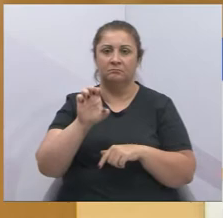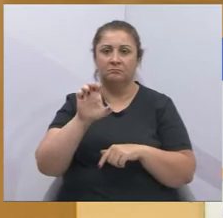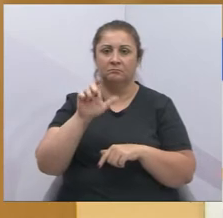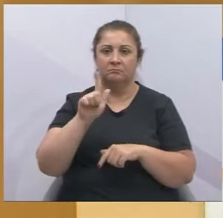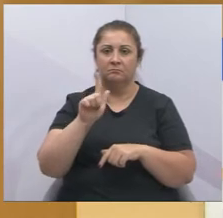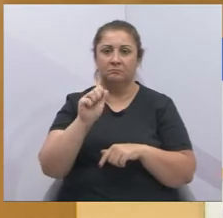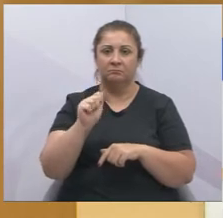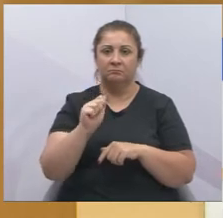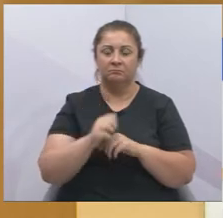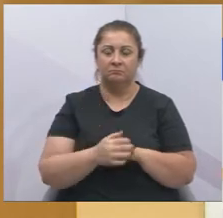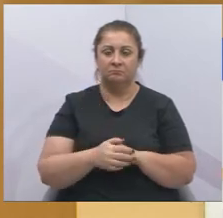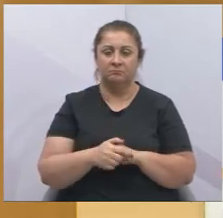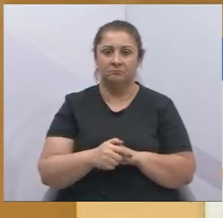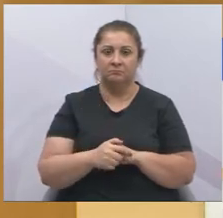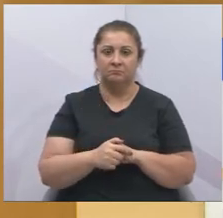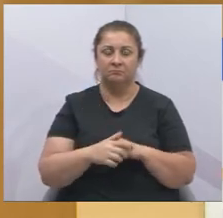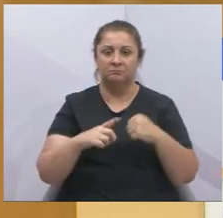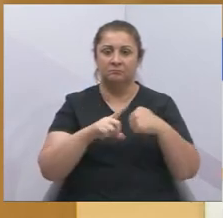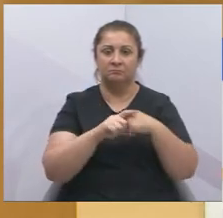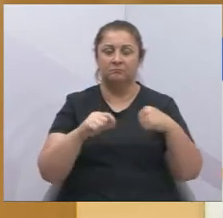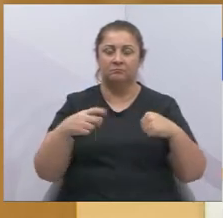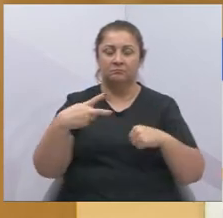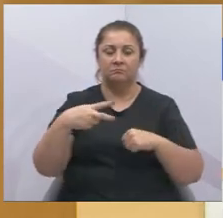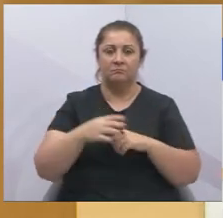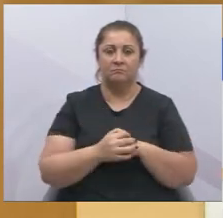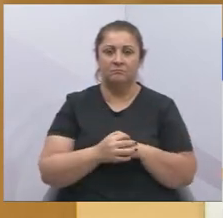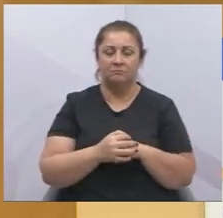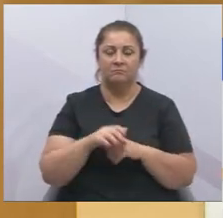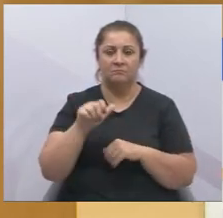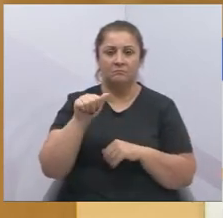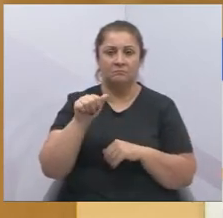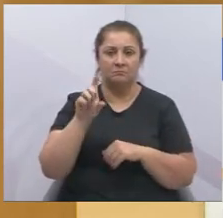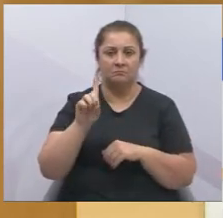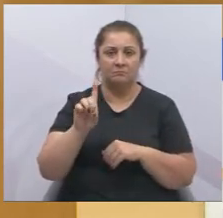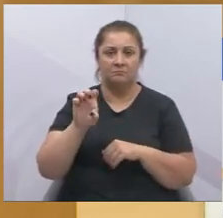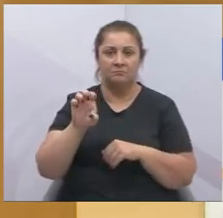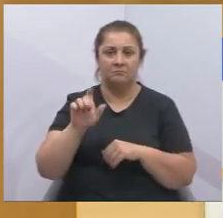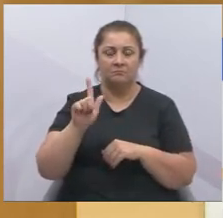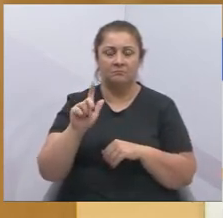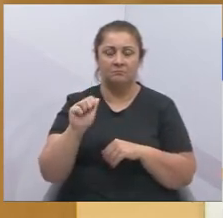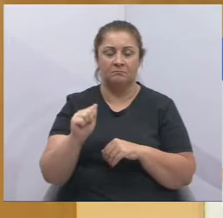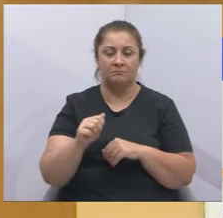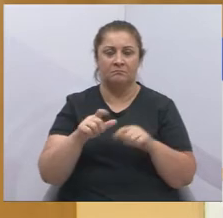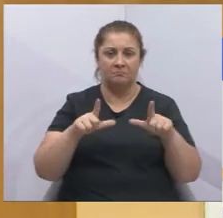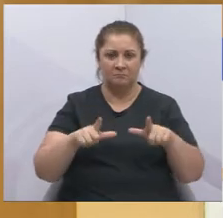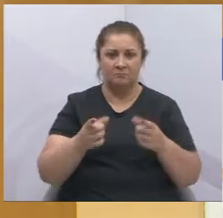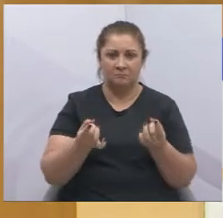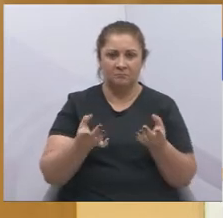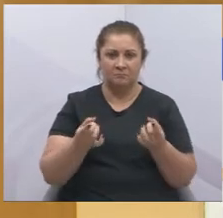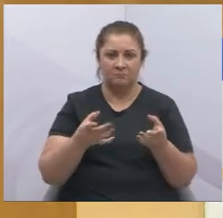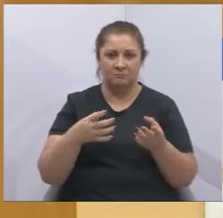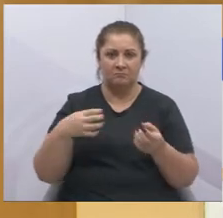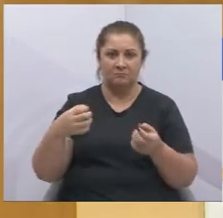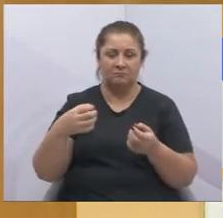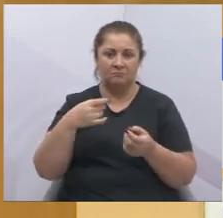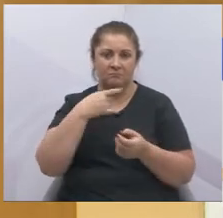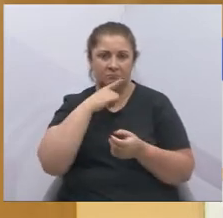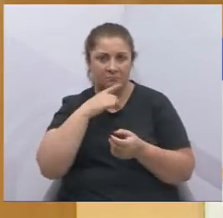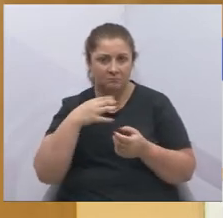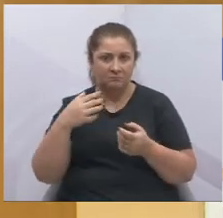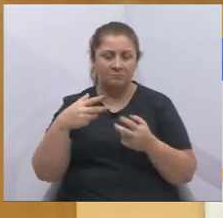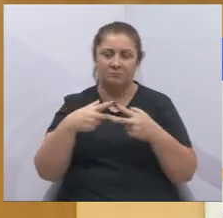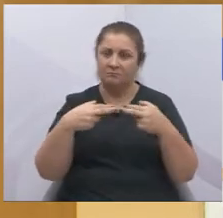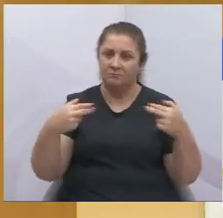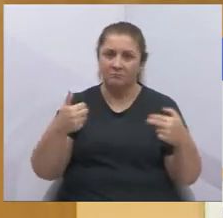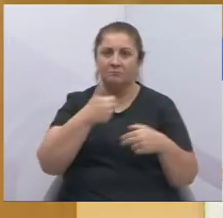providências. Artigo 2º. As adegas e os estabelecimentos similares poderão funcionar regularmente